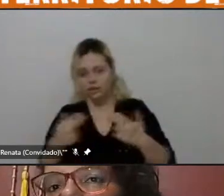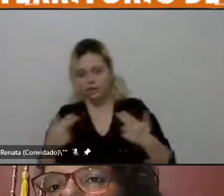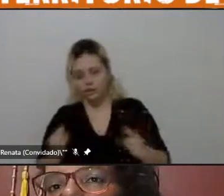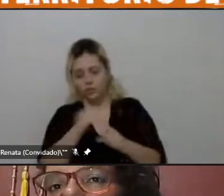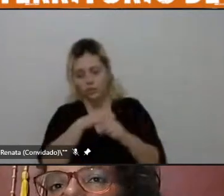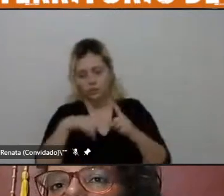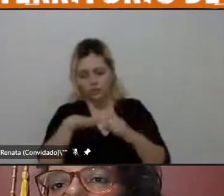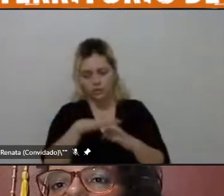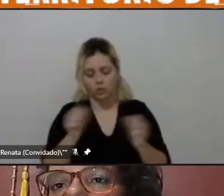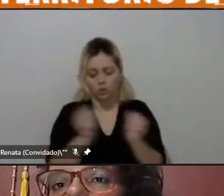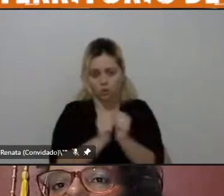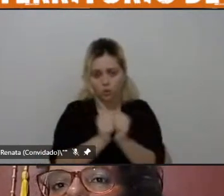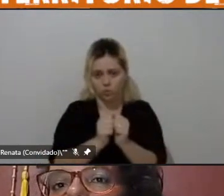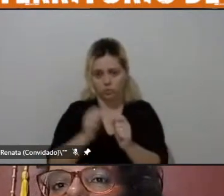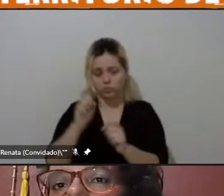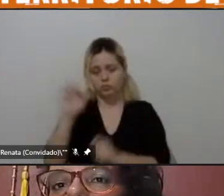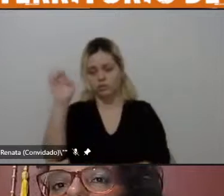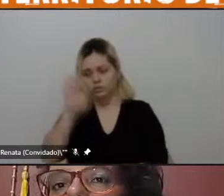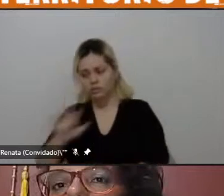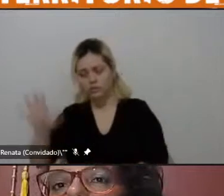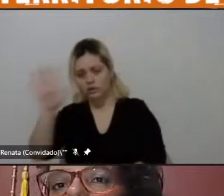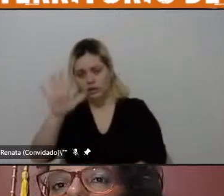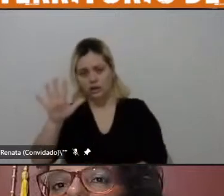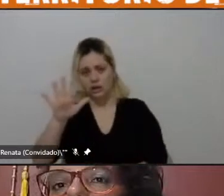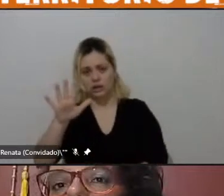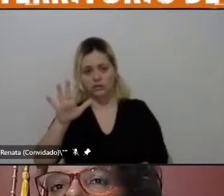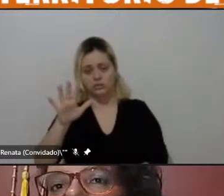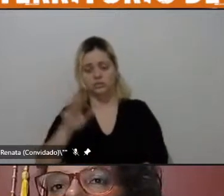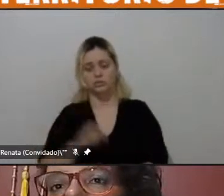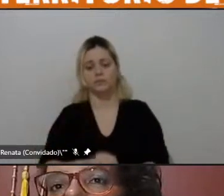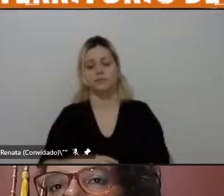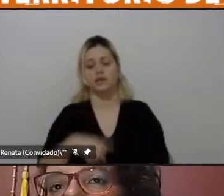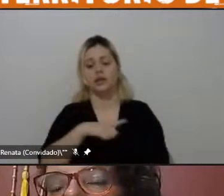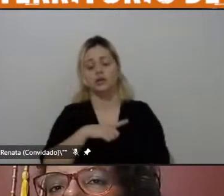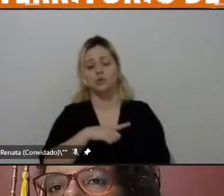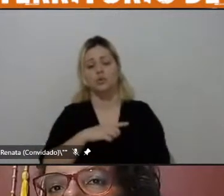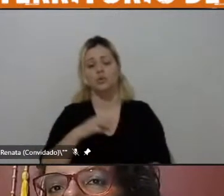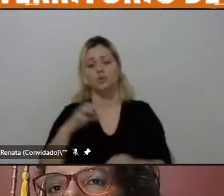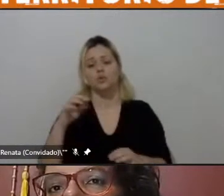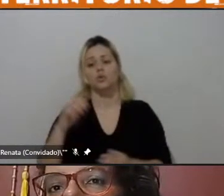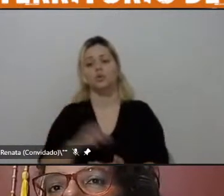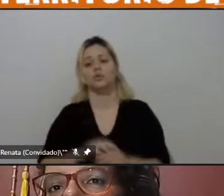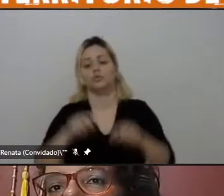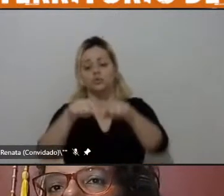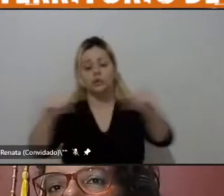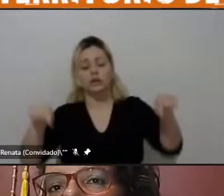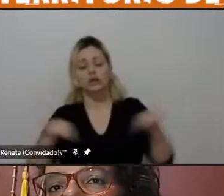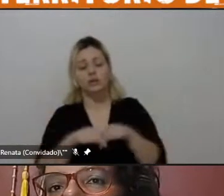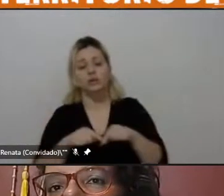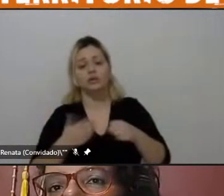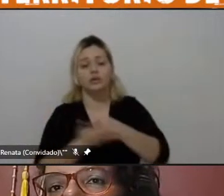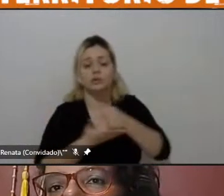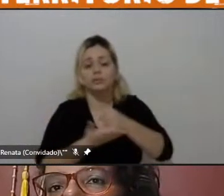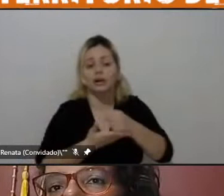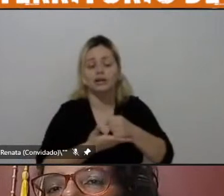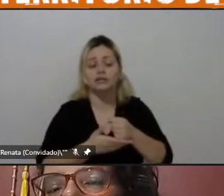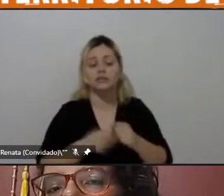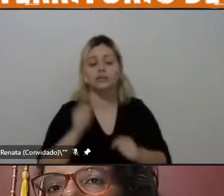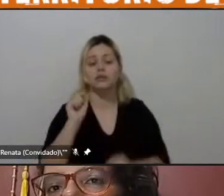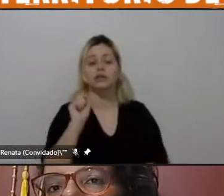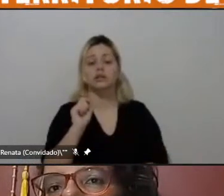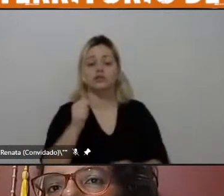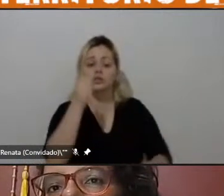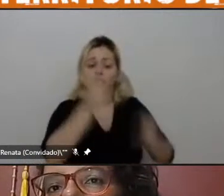Estado, desarticulam muito a sua luta territorial de base, no sentido de rediscutir, né, de colocar